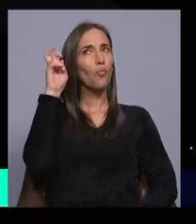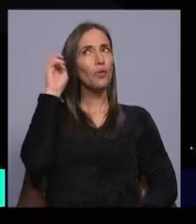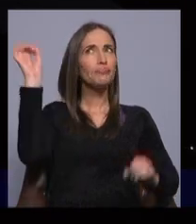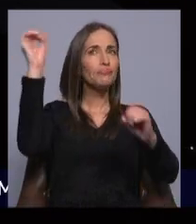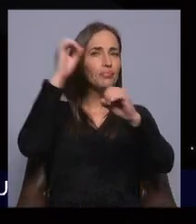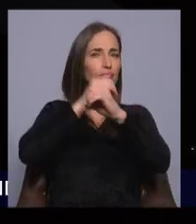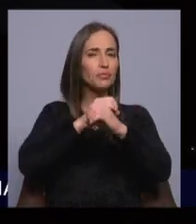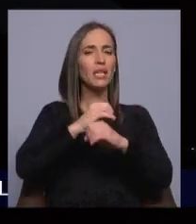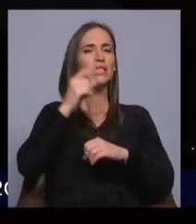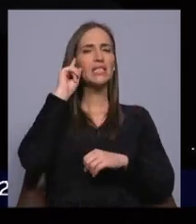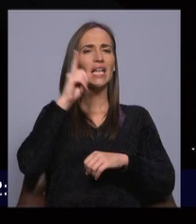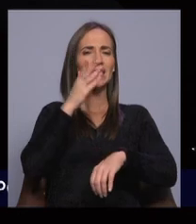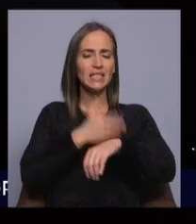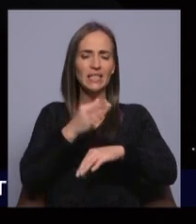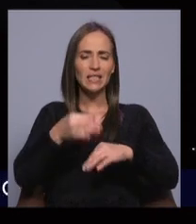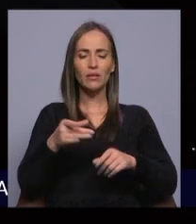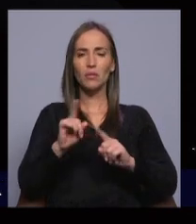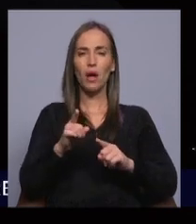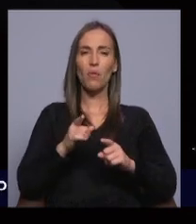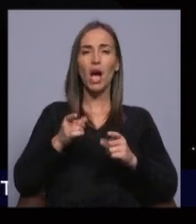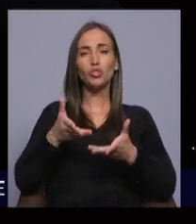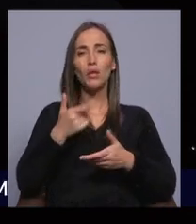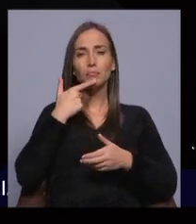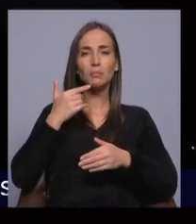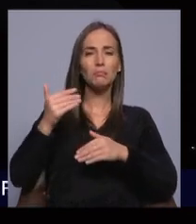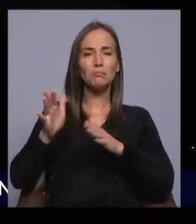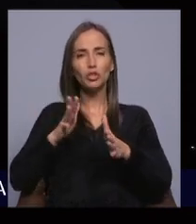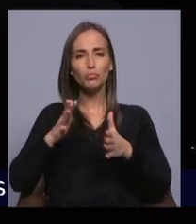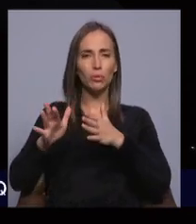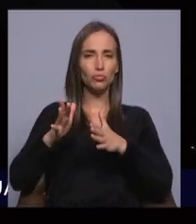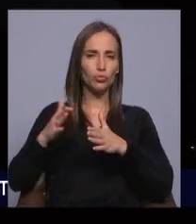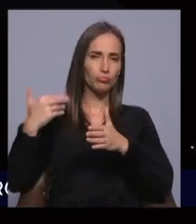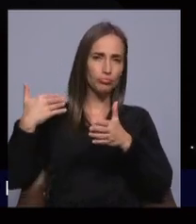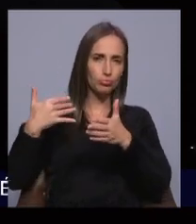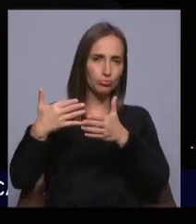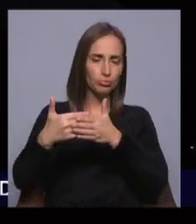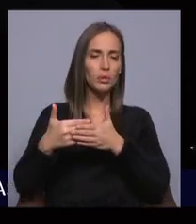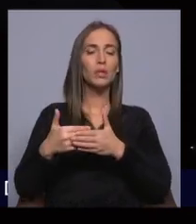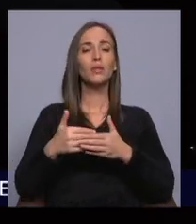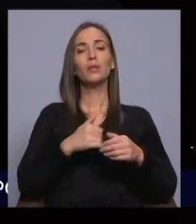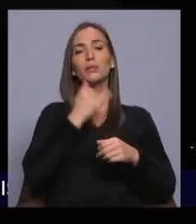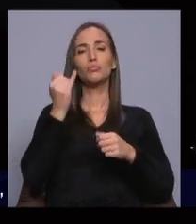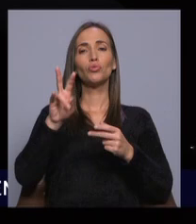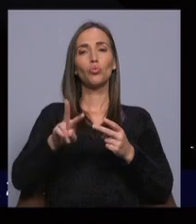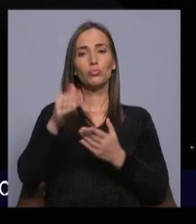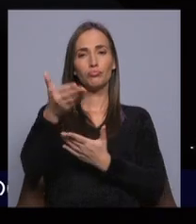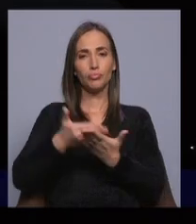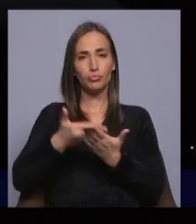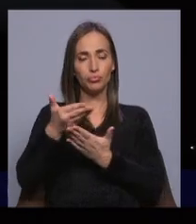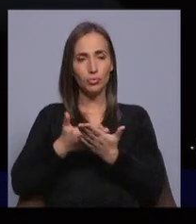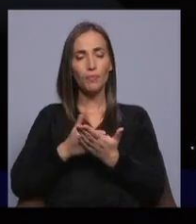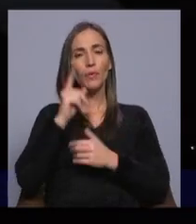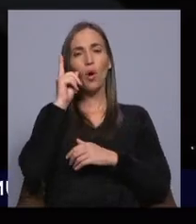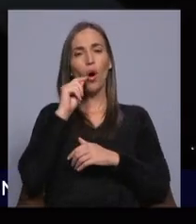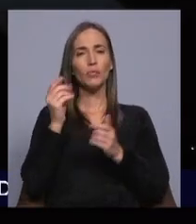não é uma data precisa, mas ajuda a perceber aqui em termos geracionais. Depois, vamos ao segundo relato, que são do geógrafo e